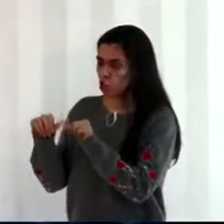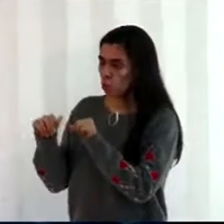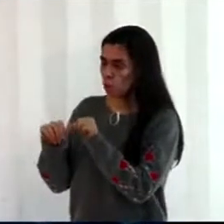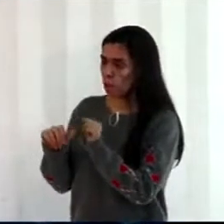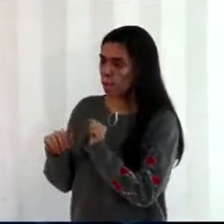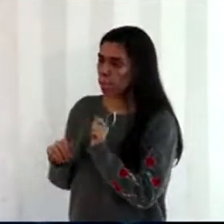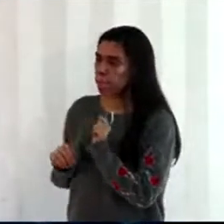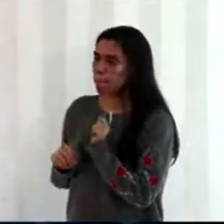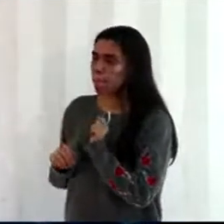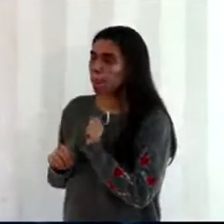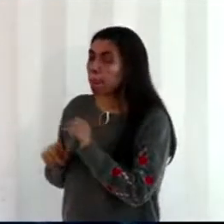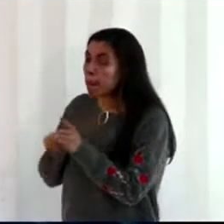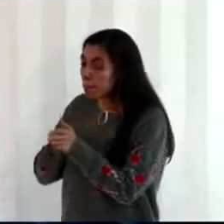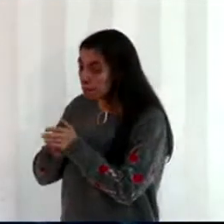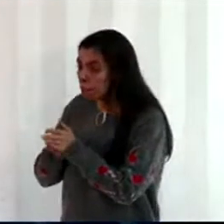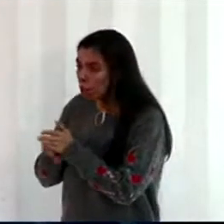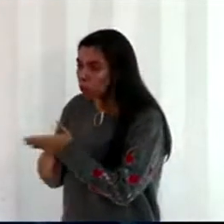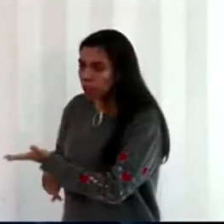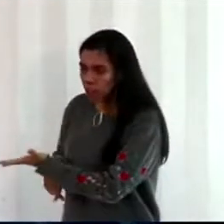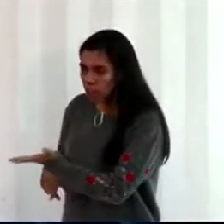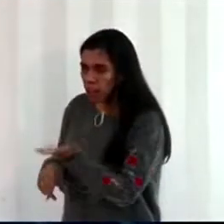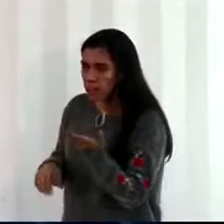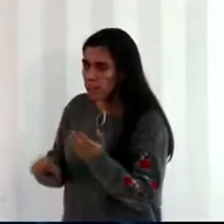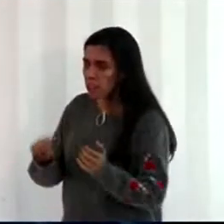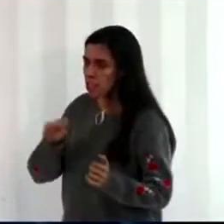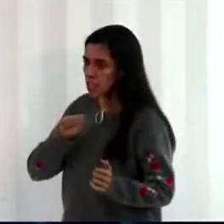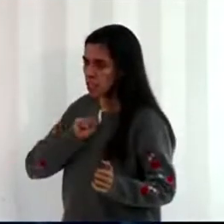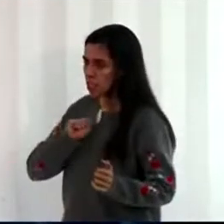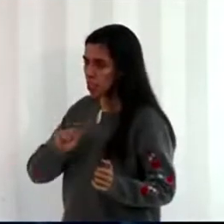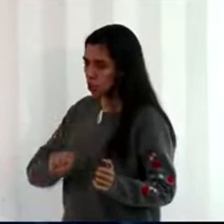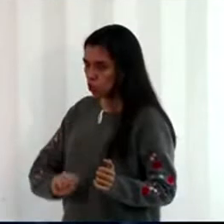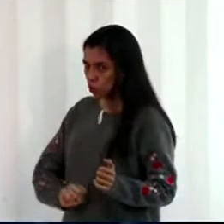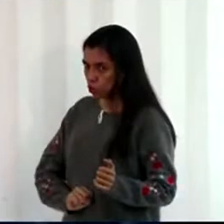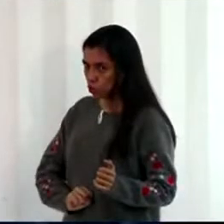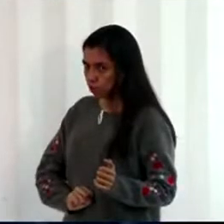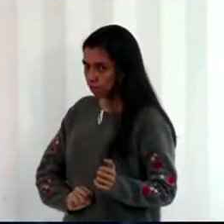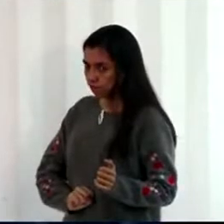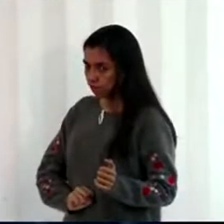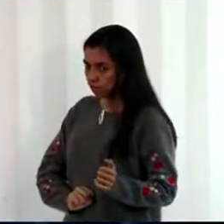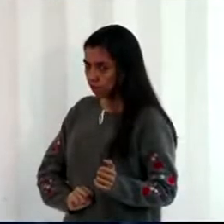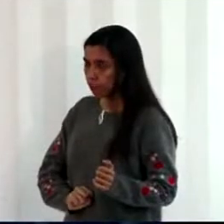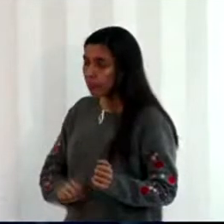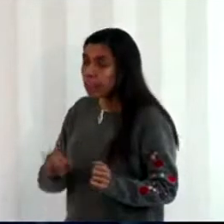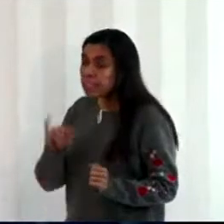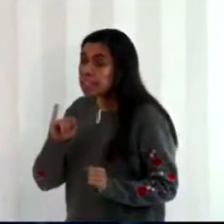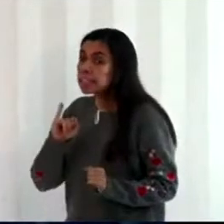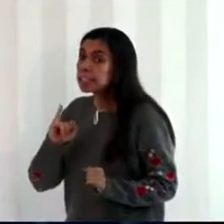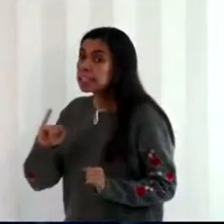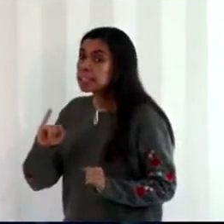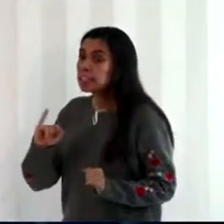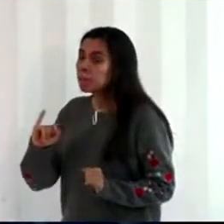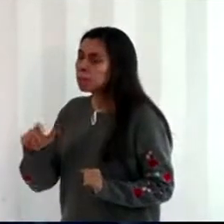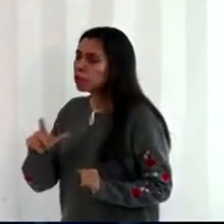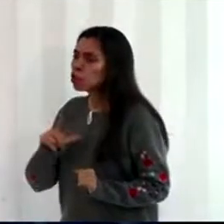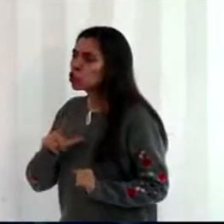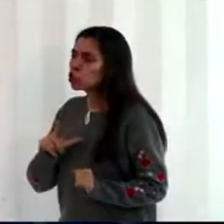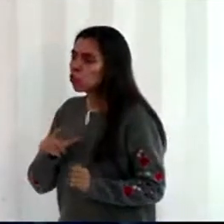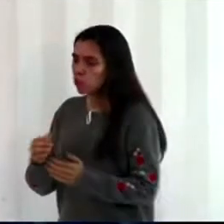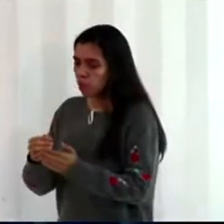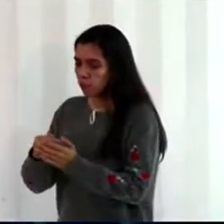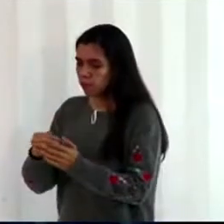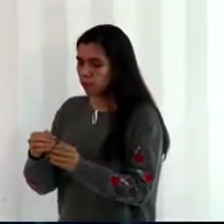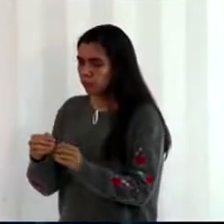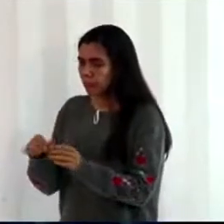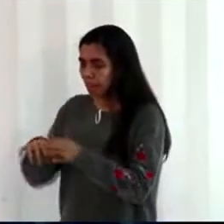leva carne santa na orla da sua veste, e ela vier a tocar no pão, ou no cozinhado, ou